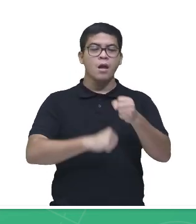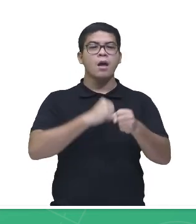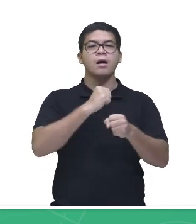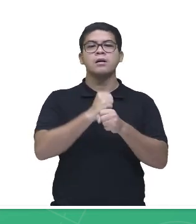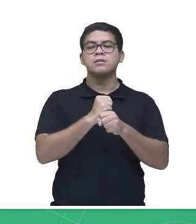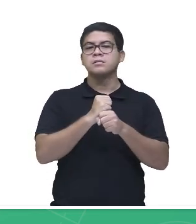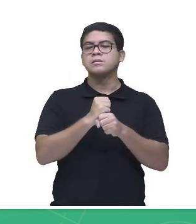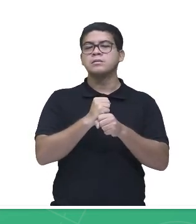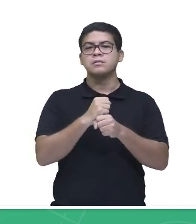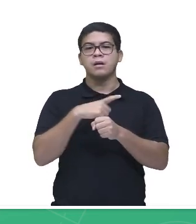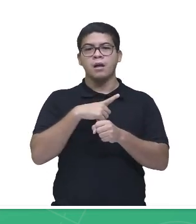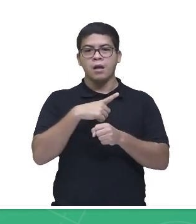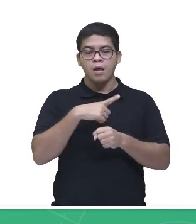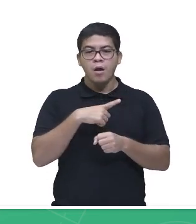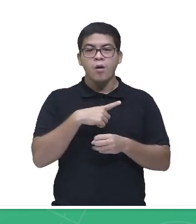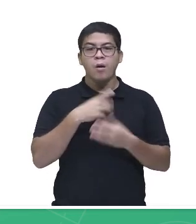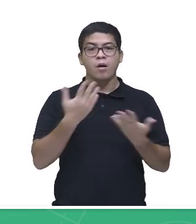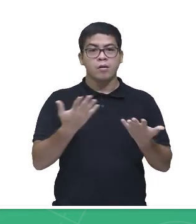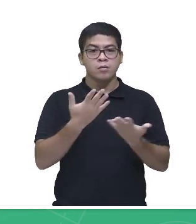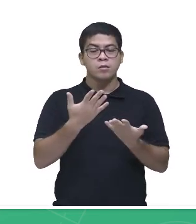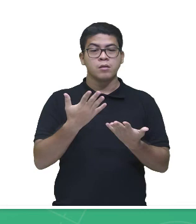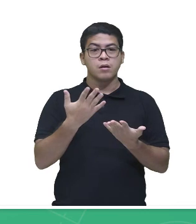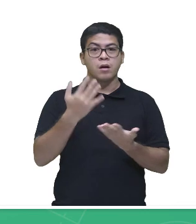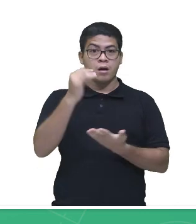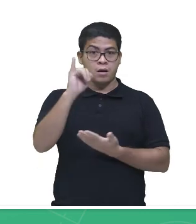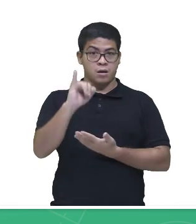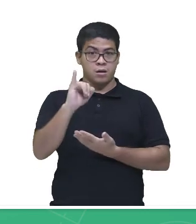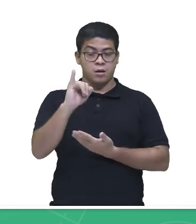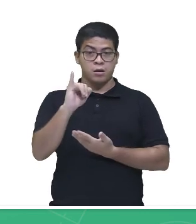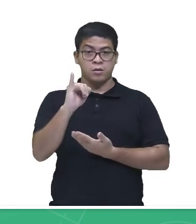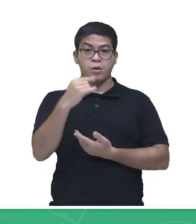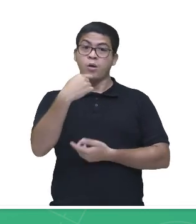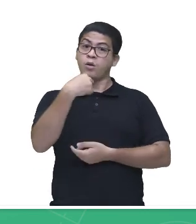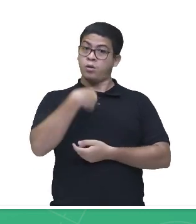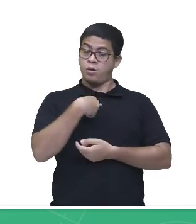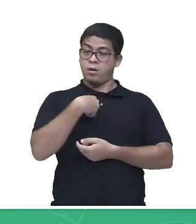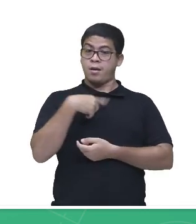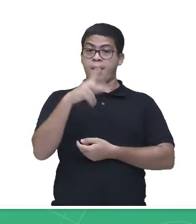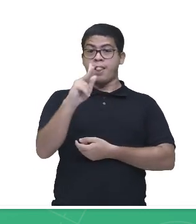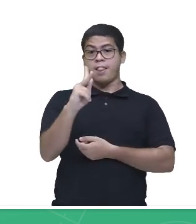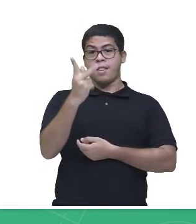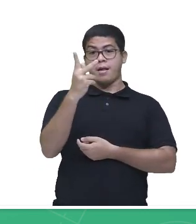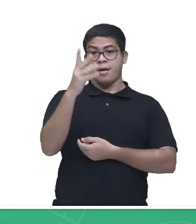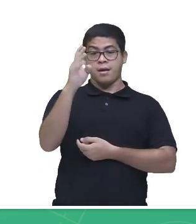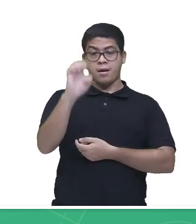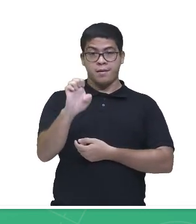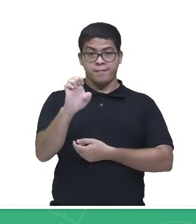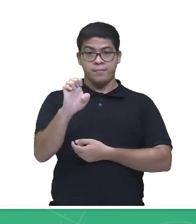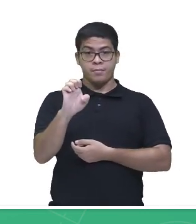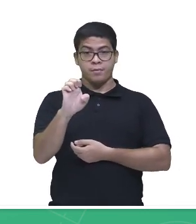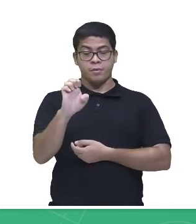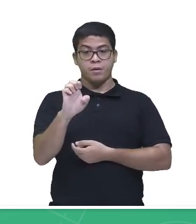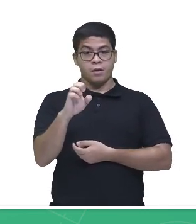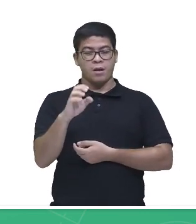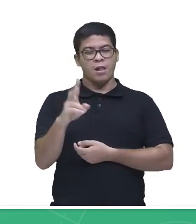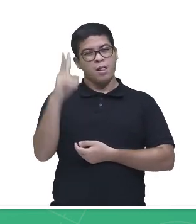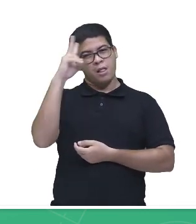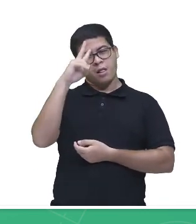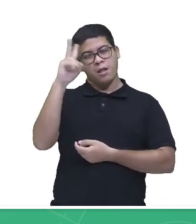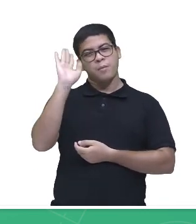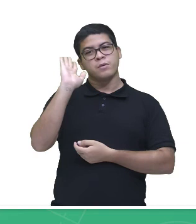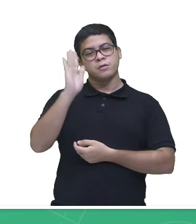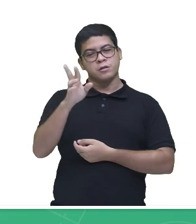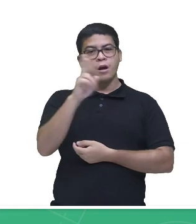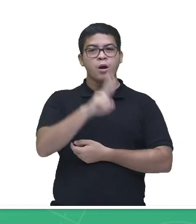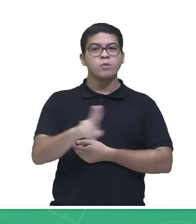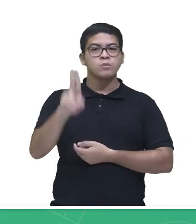querer, yo. Se é yo, o verbo haber e. Romper, roto. Este ano,